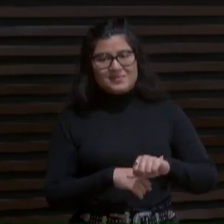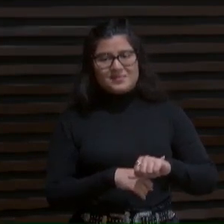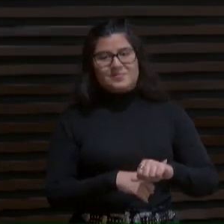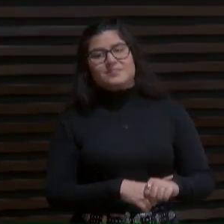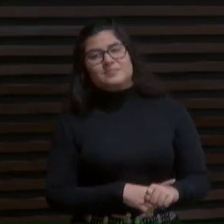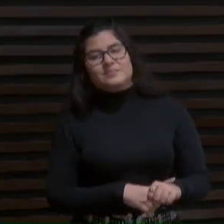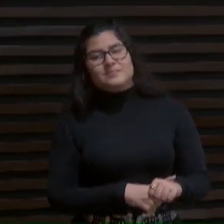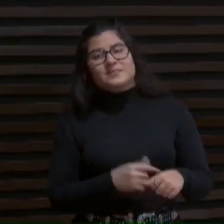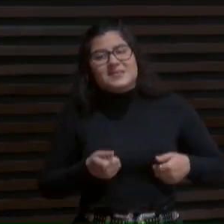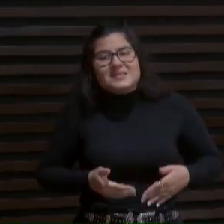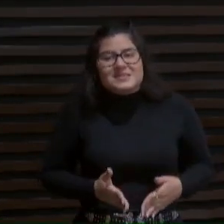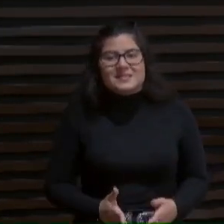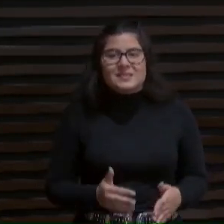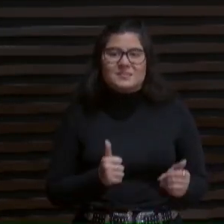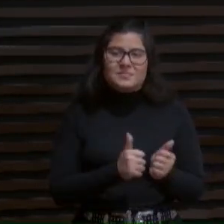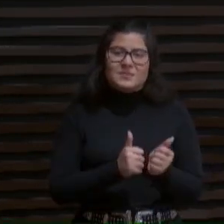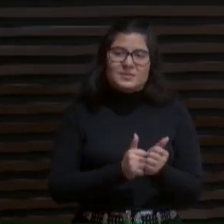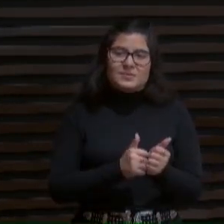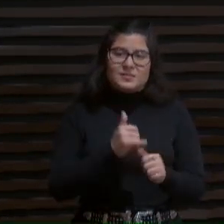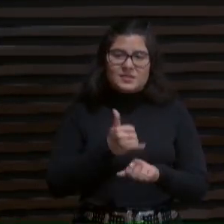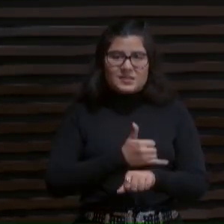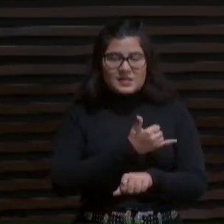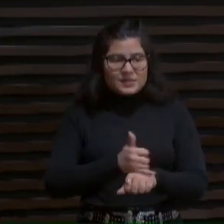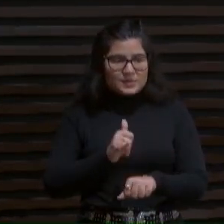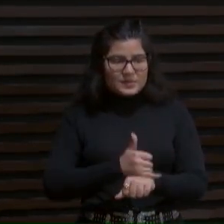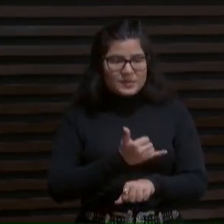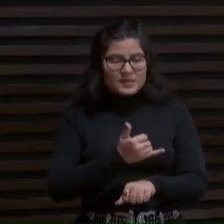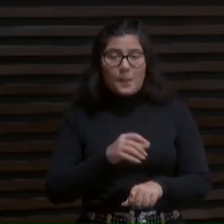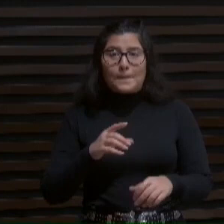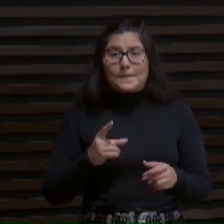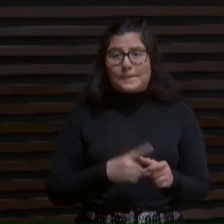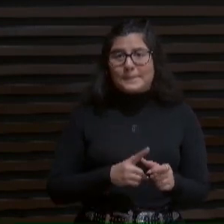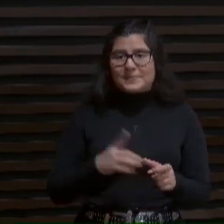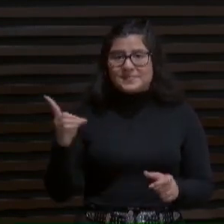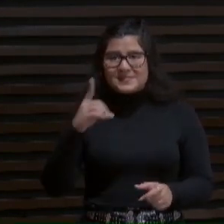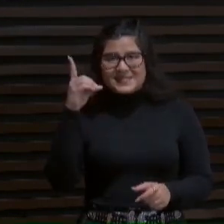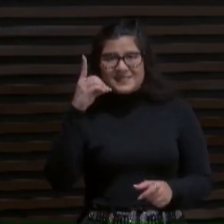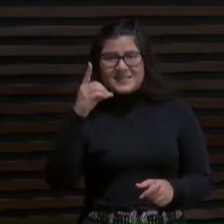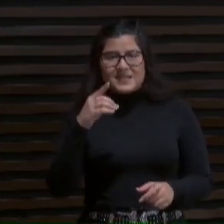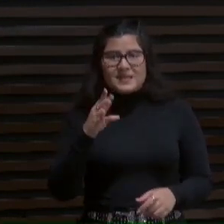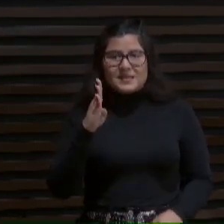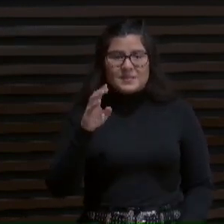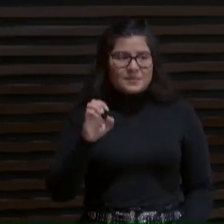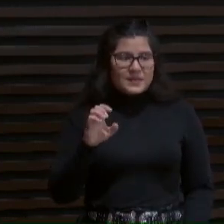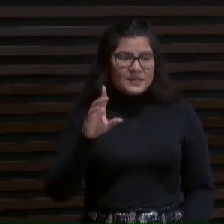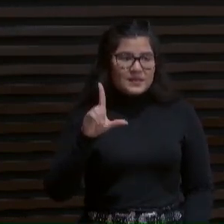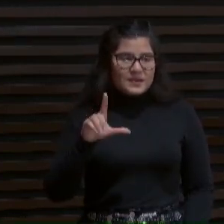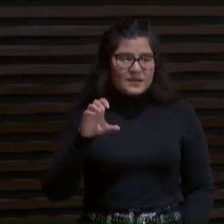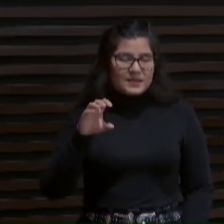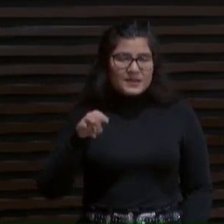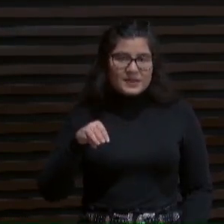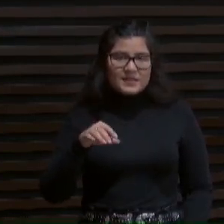nascer, próximo a Jerusalém, na cidade de Davi, a cidade de Belém, Jesus de